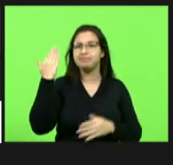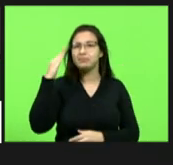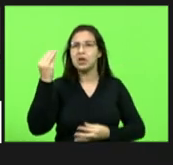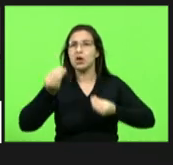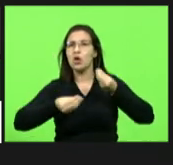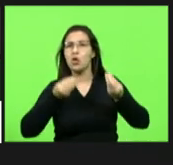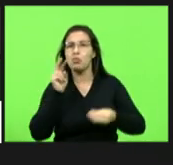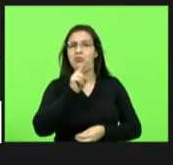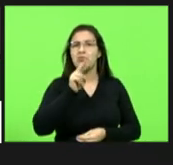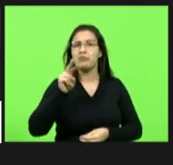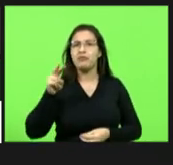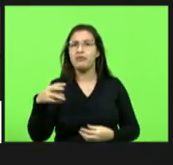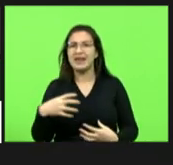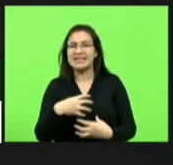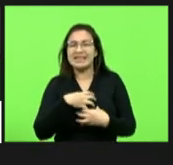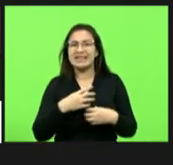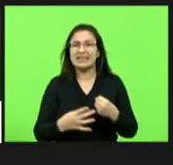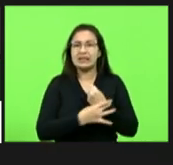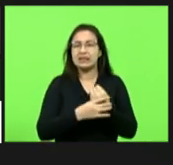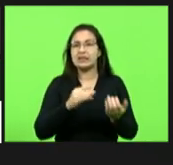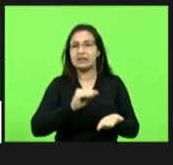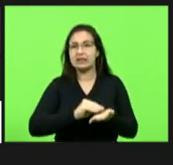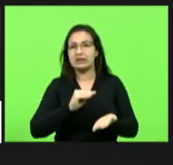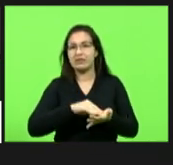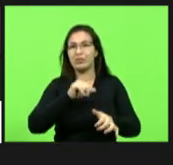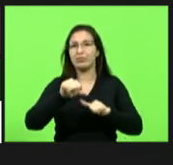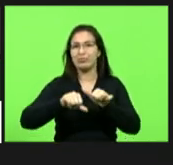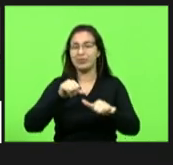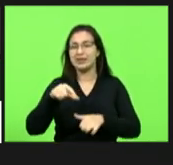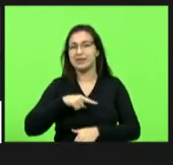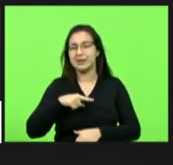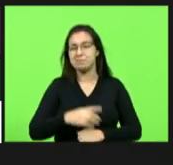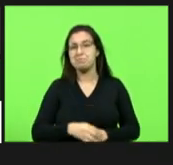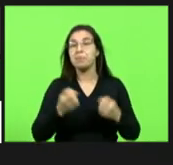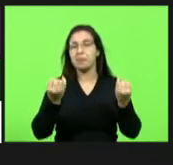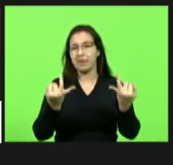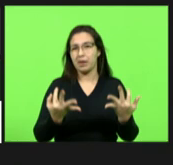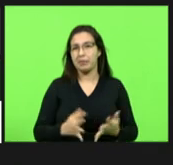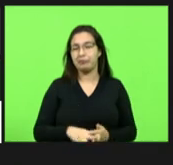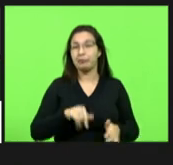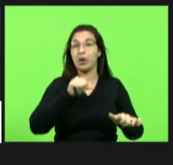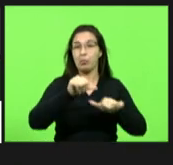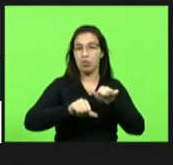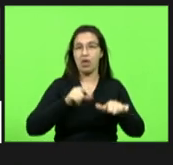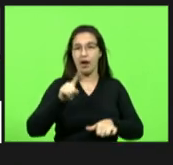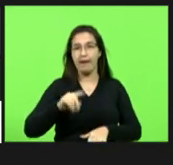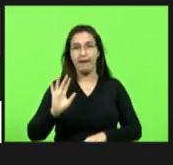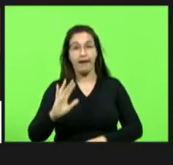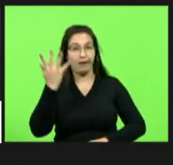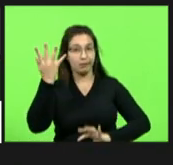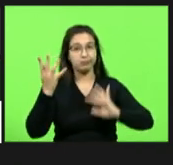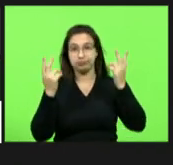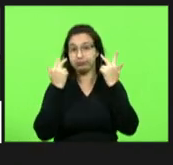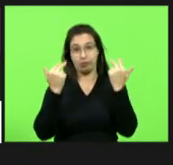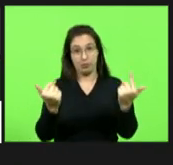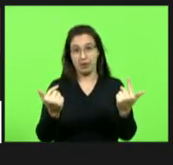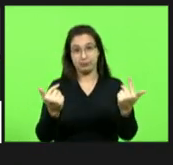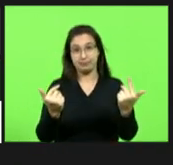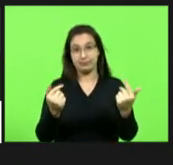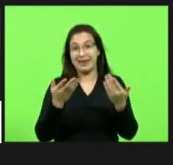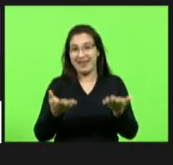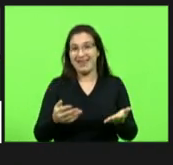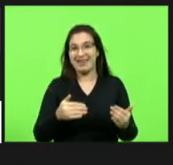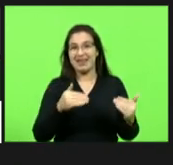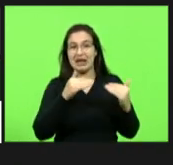das inseguranças provocadas pelas mudanças. Ele diz que mudar é algo que acontece com as pessoas, mesmo que elas não